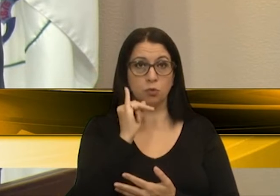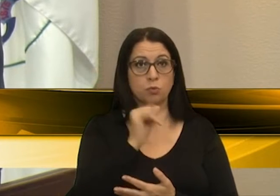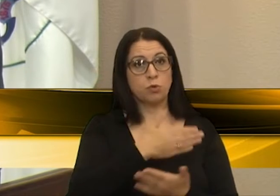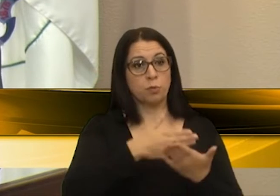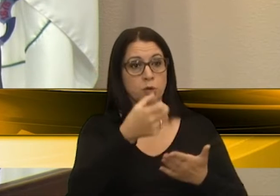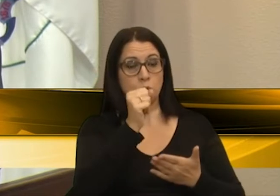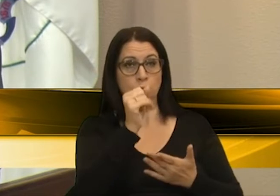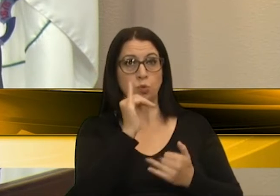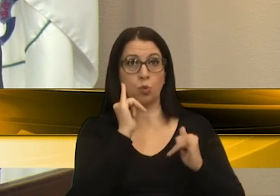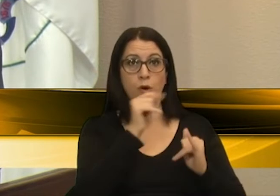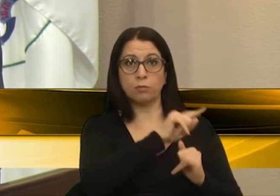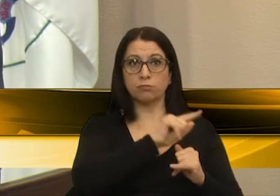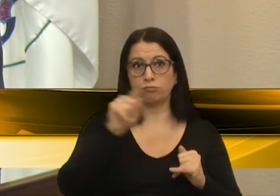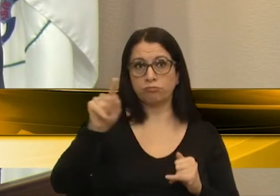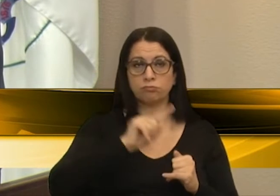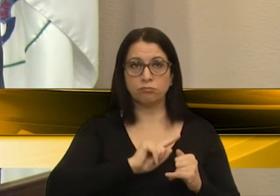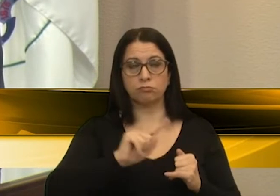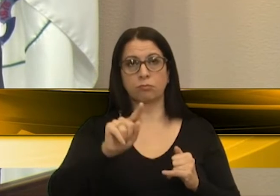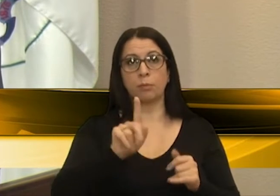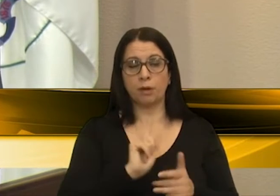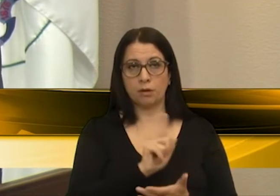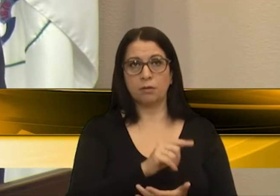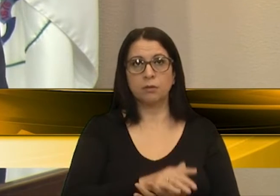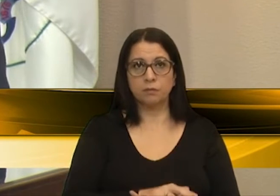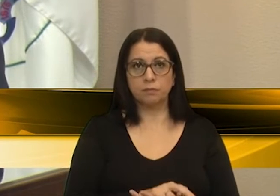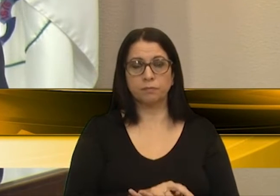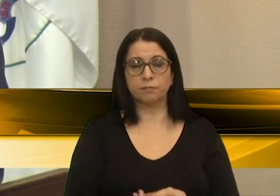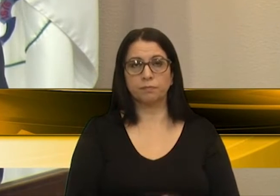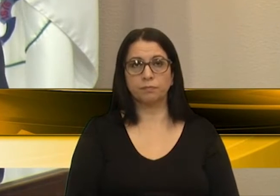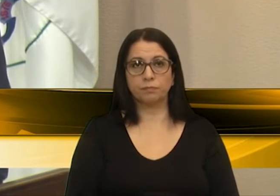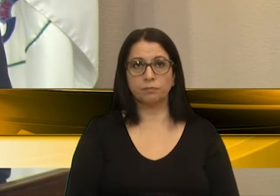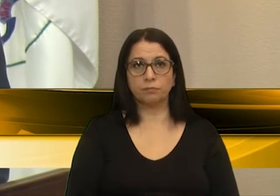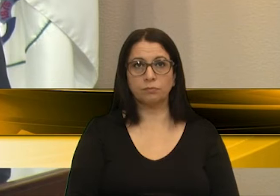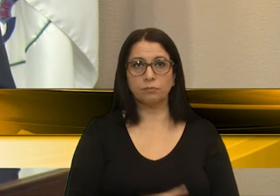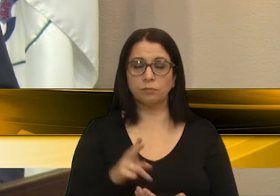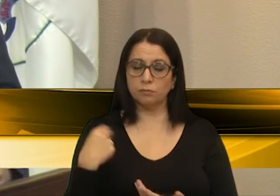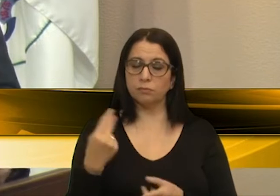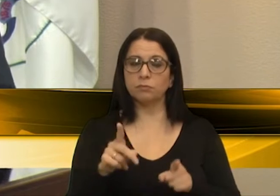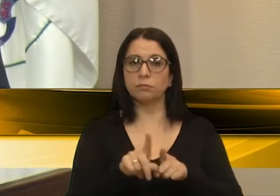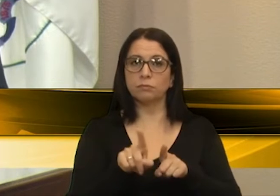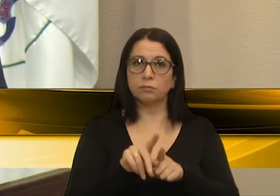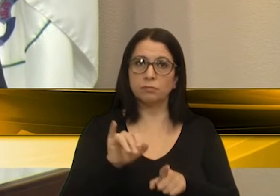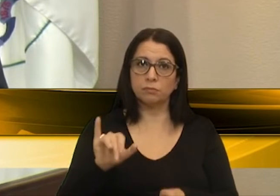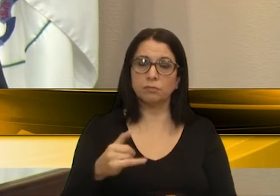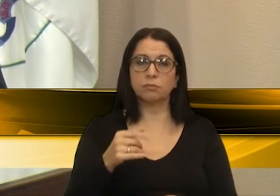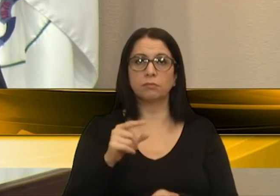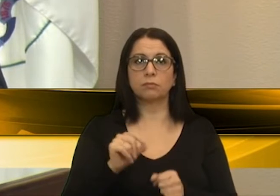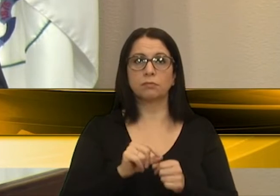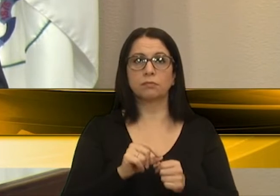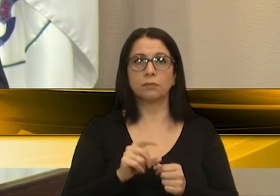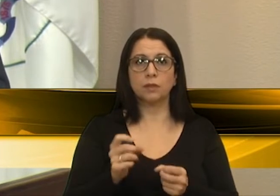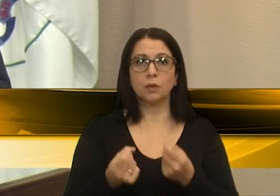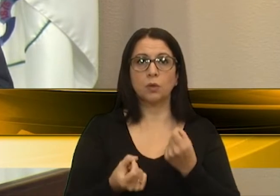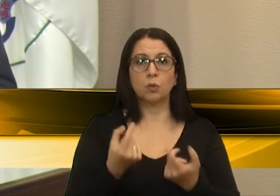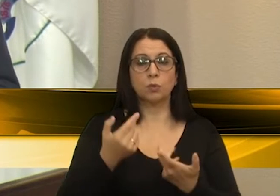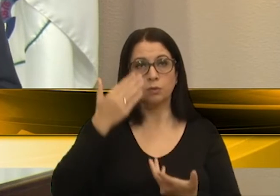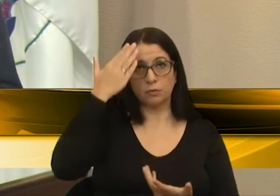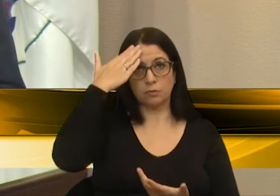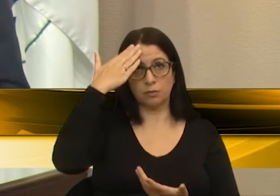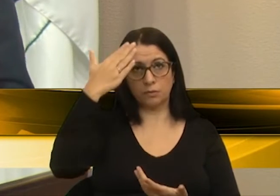Às 8 horas da manhã, então, teremos esse ônibus. Nós também aproveitamos para fazer alguns